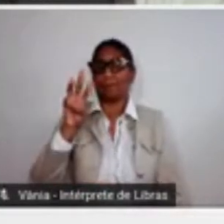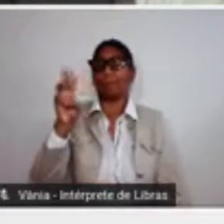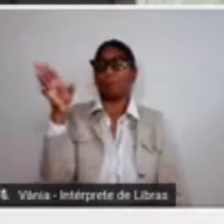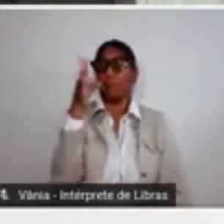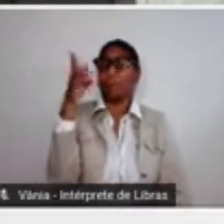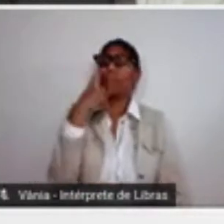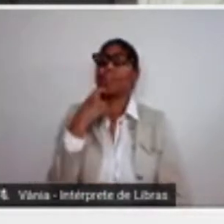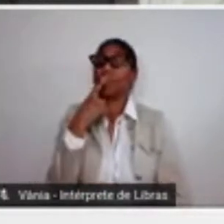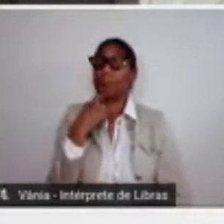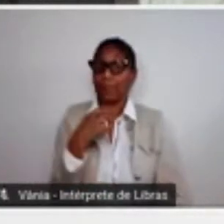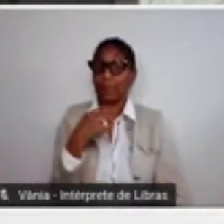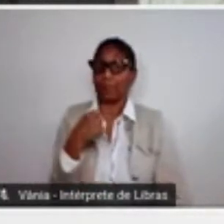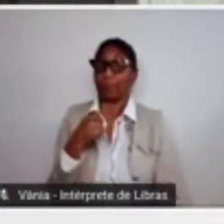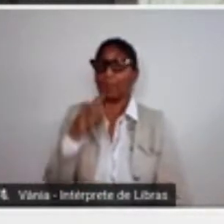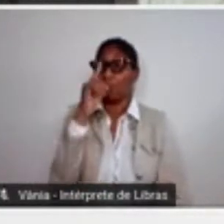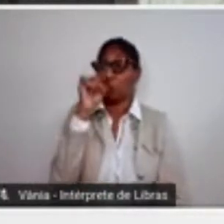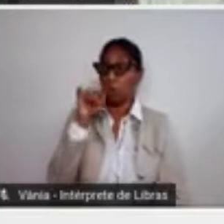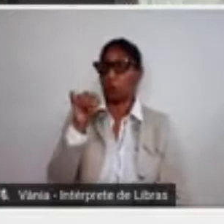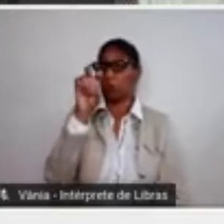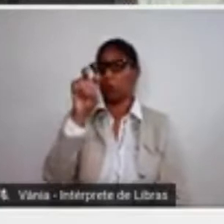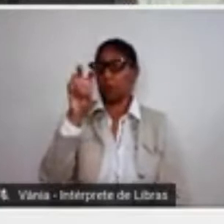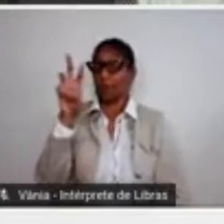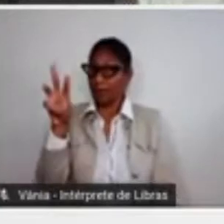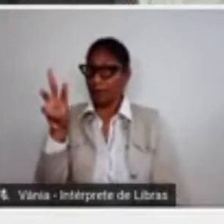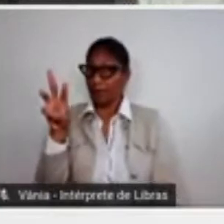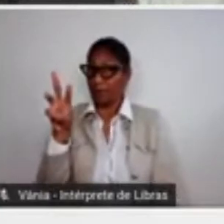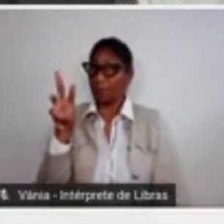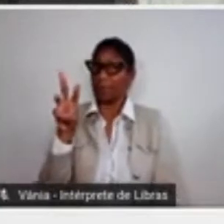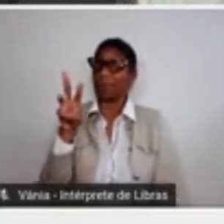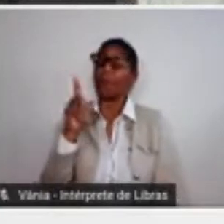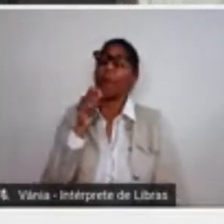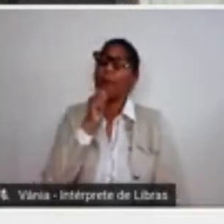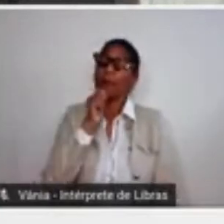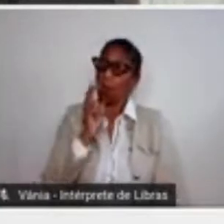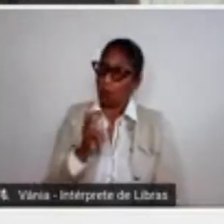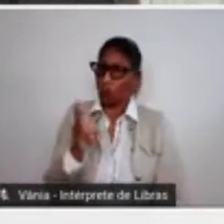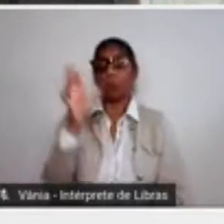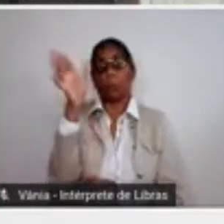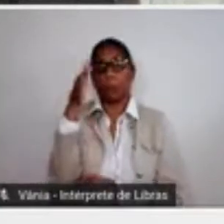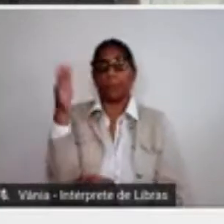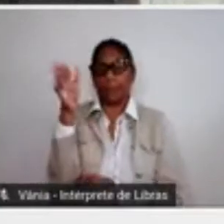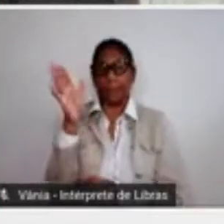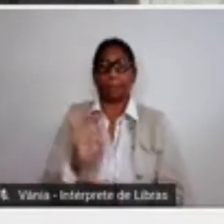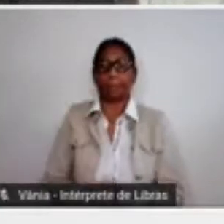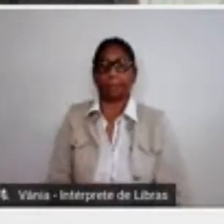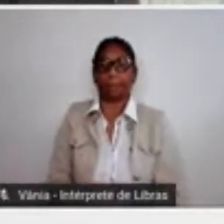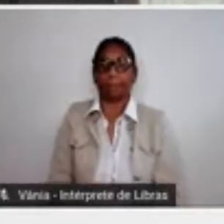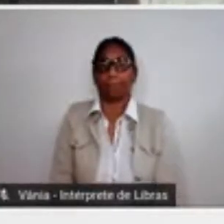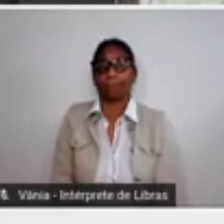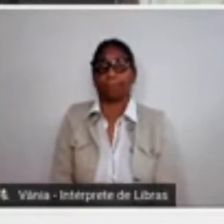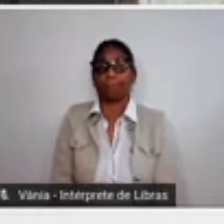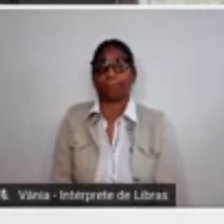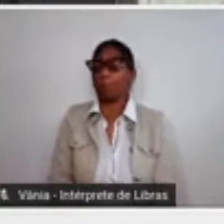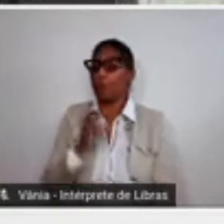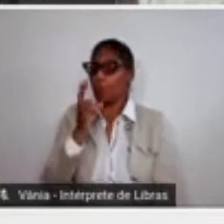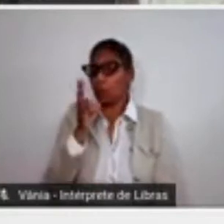média ponderada de 1,53. Então, nós entendemos que ainda é o caso de manter a região laranja e continuarmos